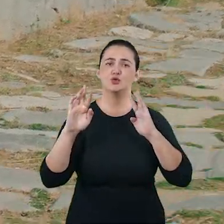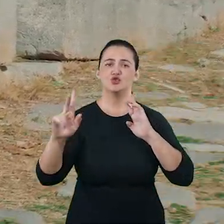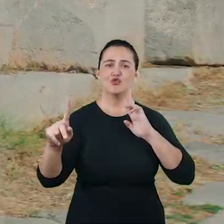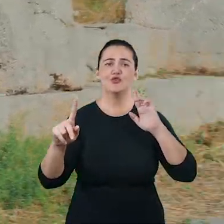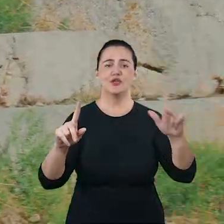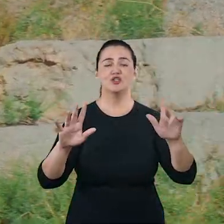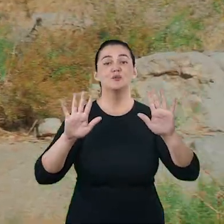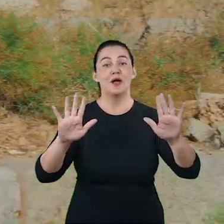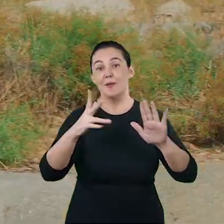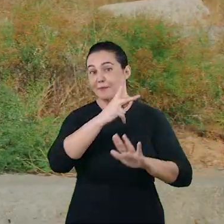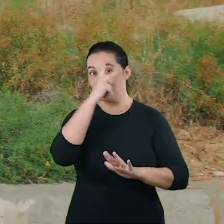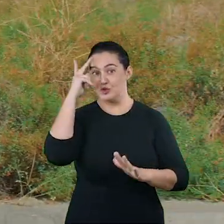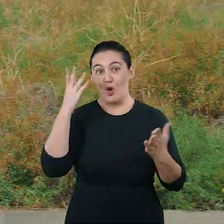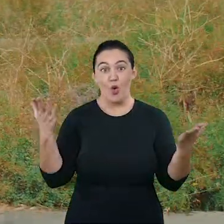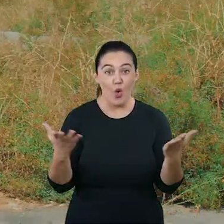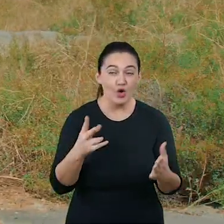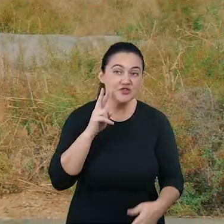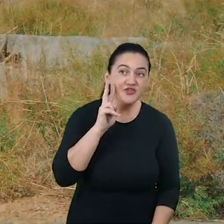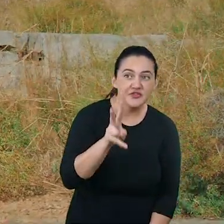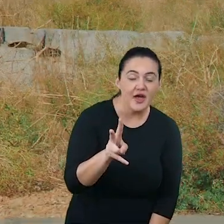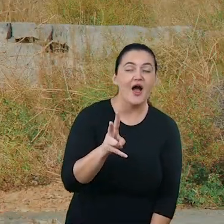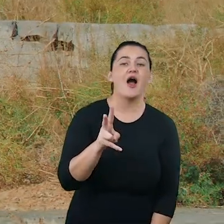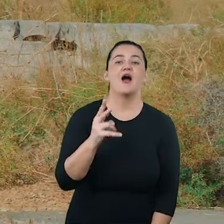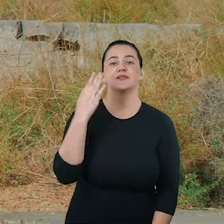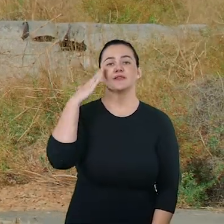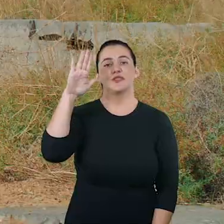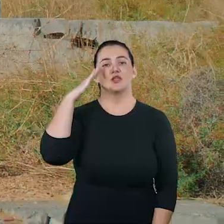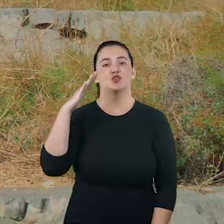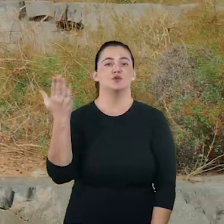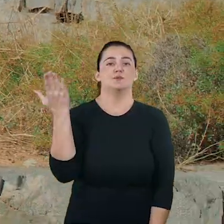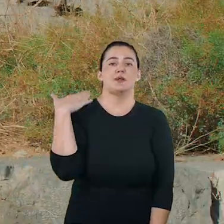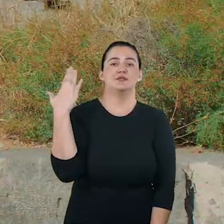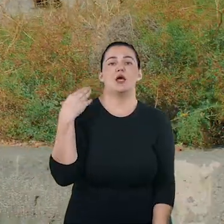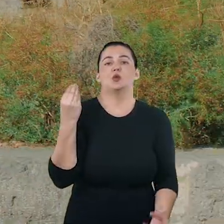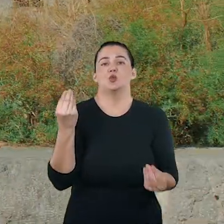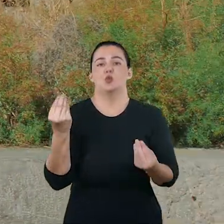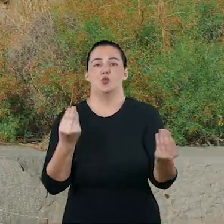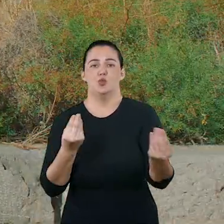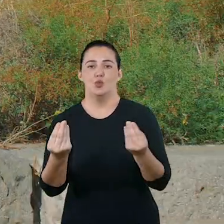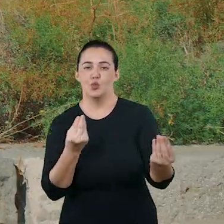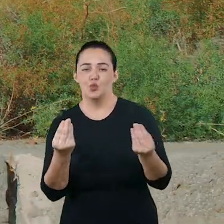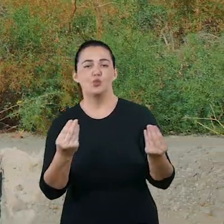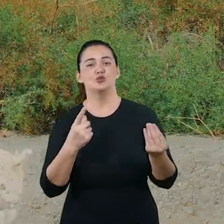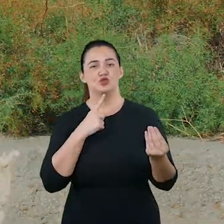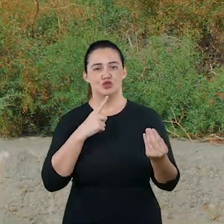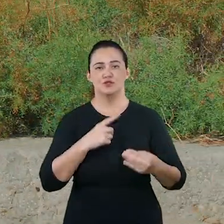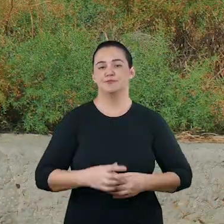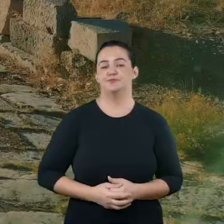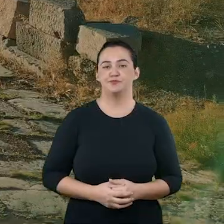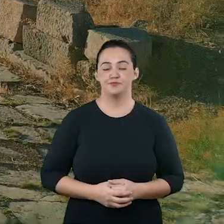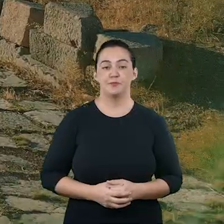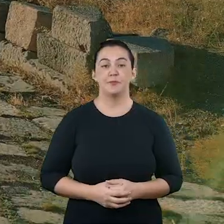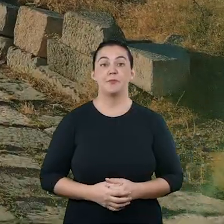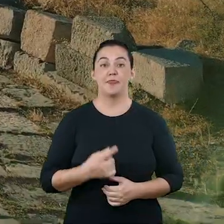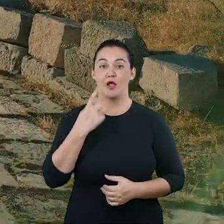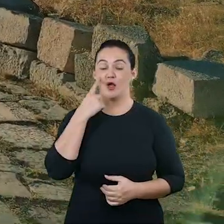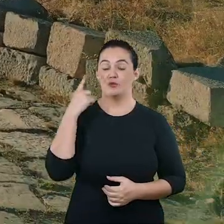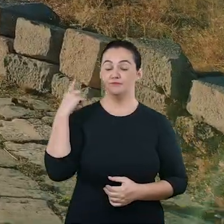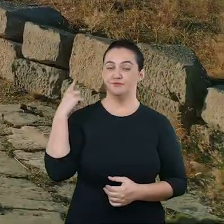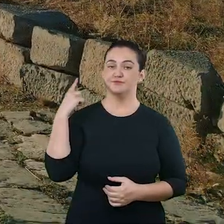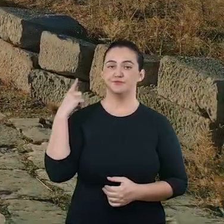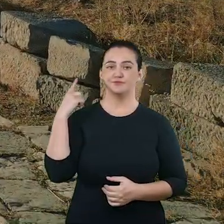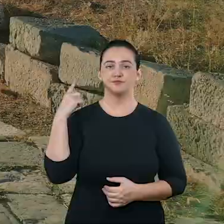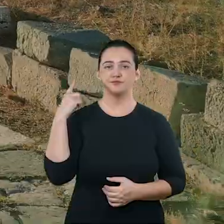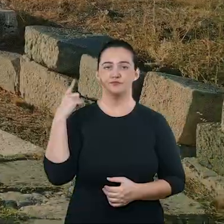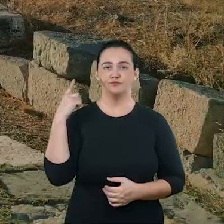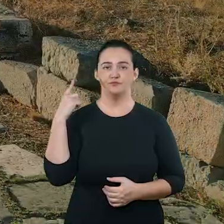que as pessoas possam ter uma ideia de como seria aquela cidade movimentada nessa época. E logo aqui atrás, nesses